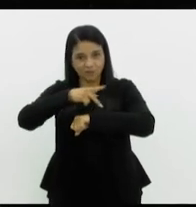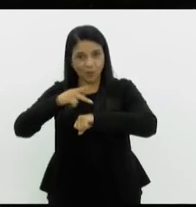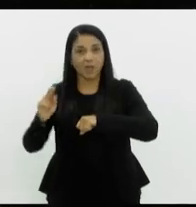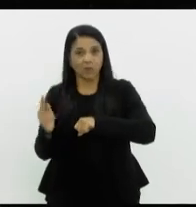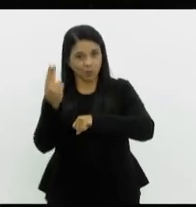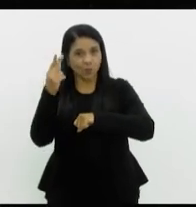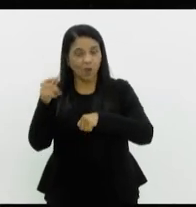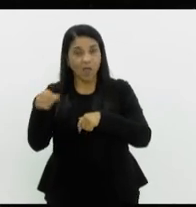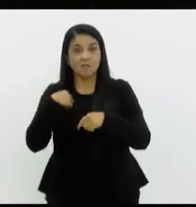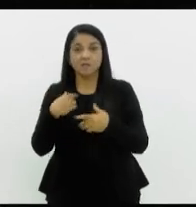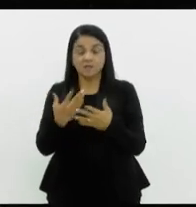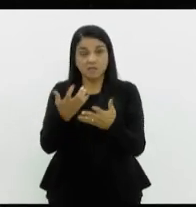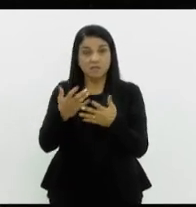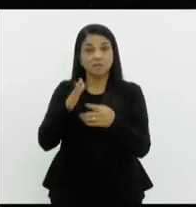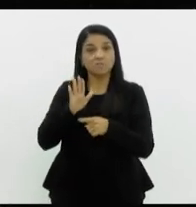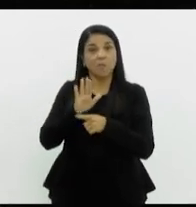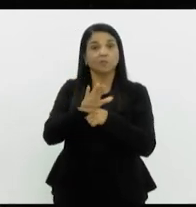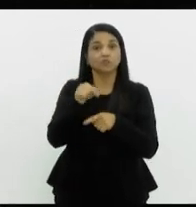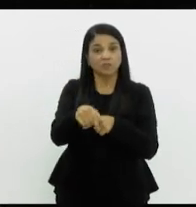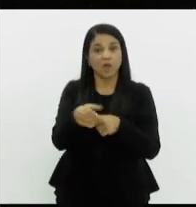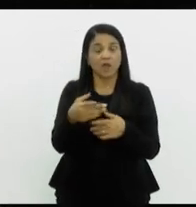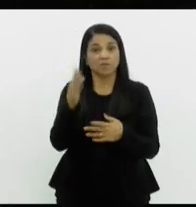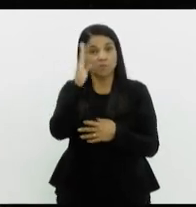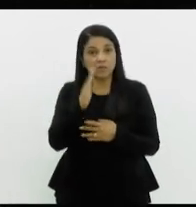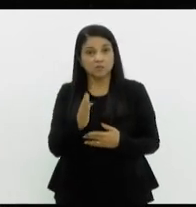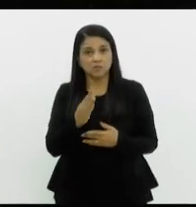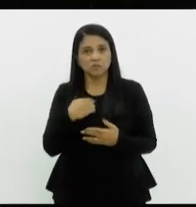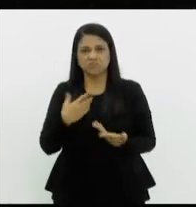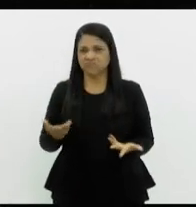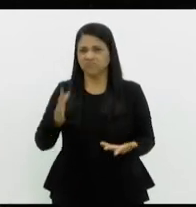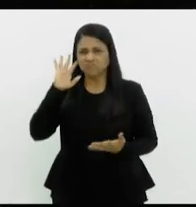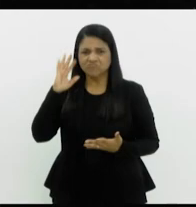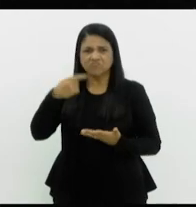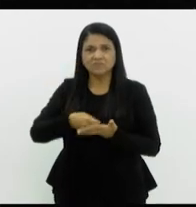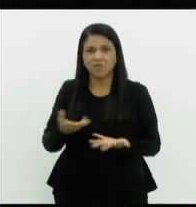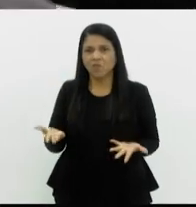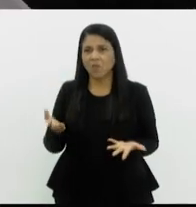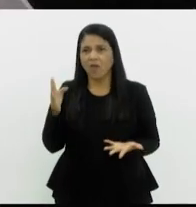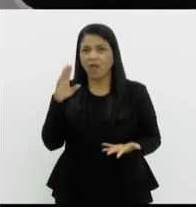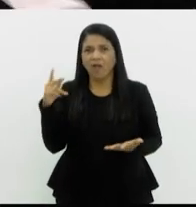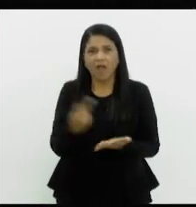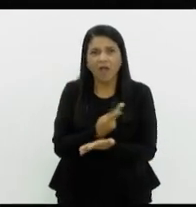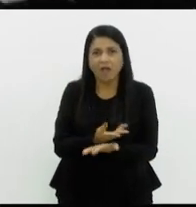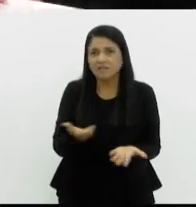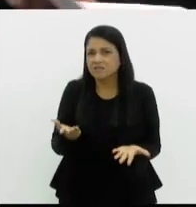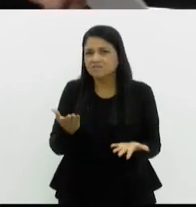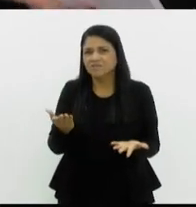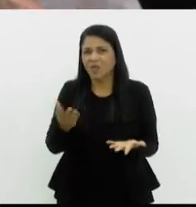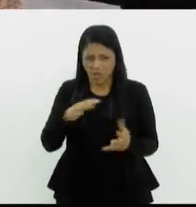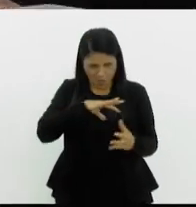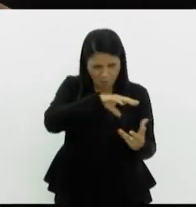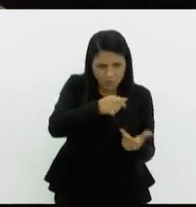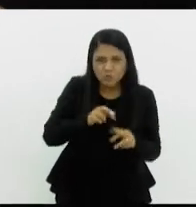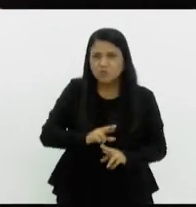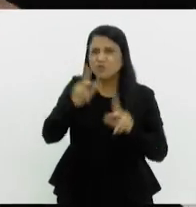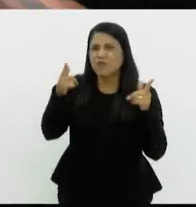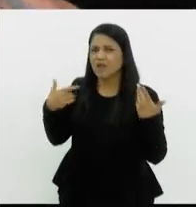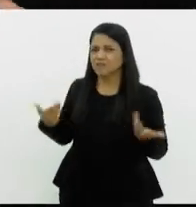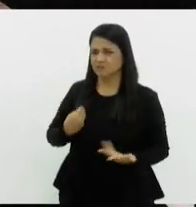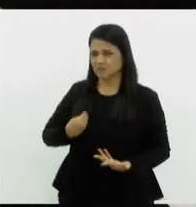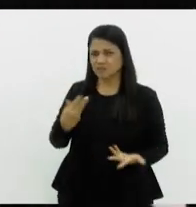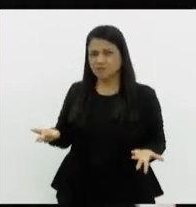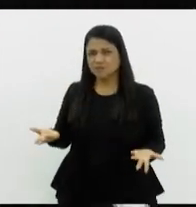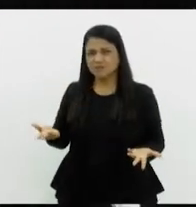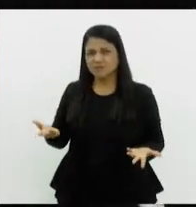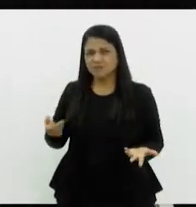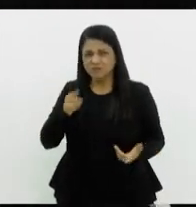lanches para o Rio Grande do Sul, e decisão pega mal. Não, não é possível. Vocês estão vivendo em outro mundo que vocês não estão vendo o que está acontecendo. Porque até